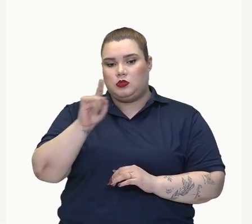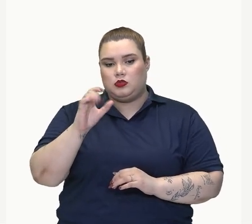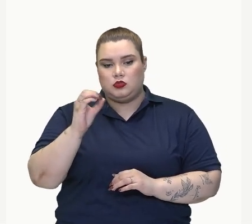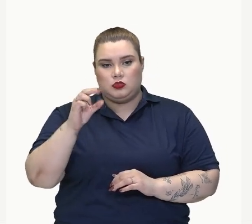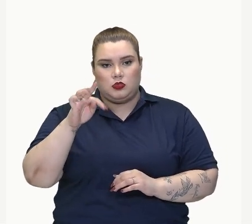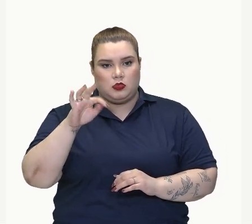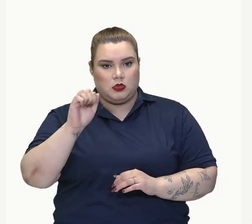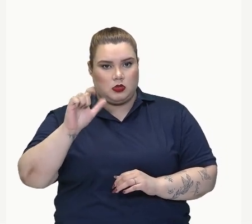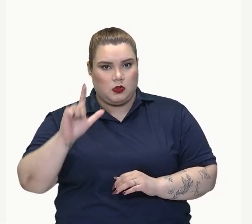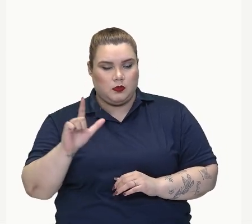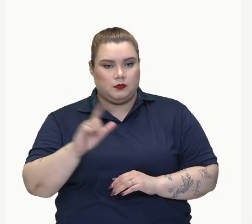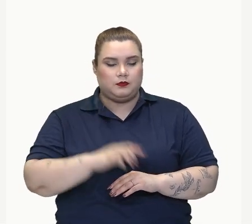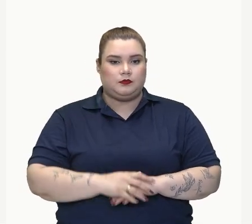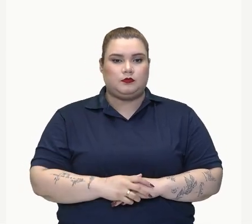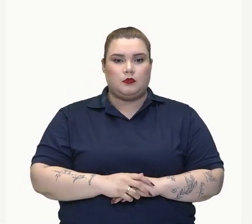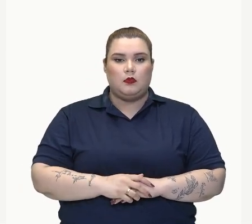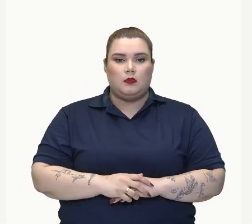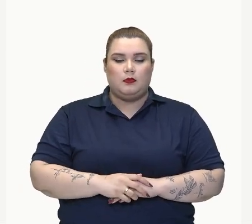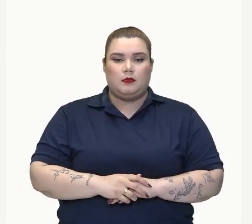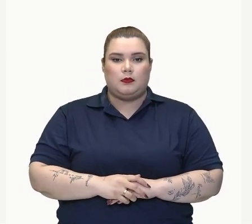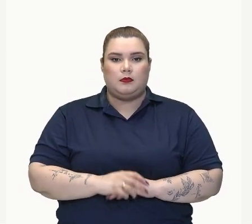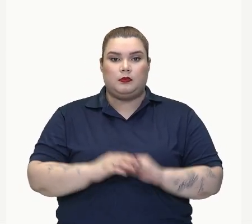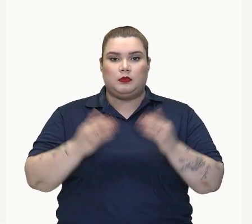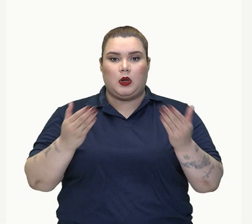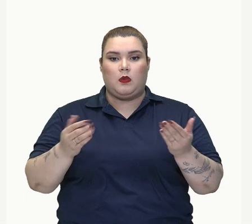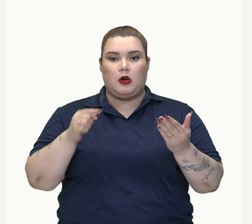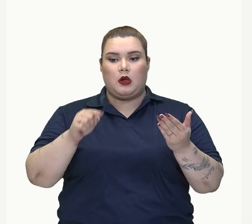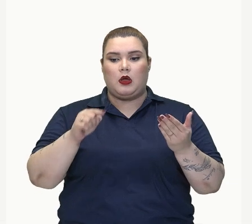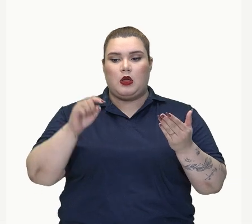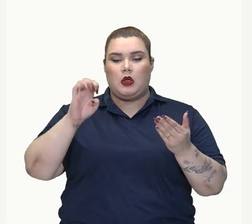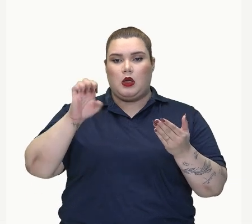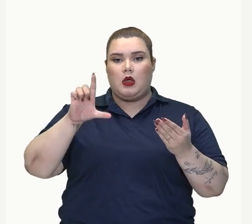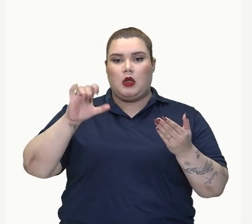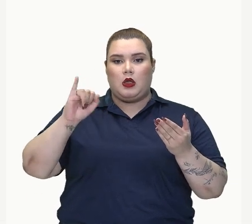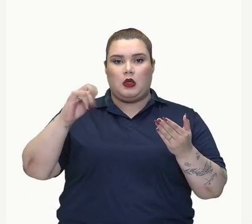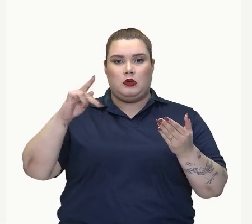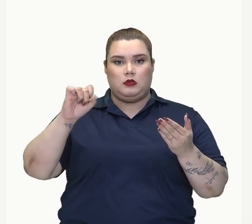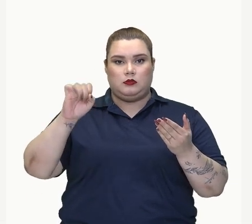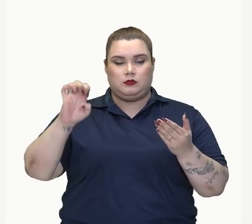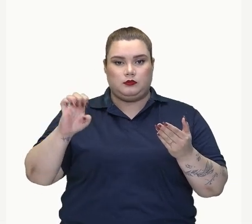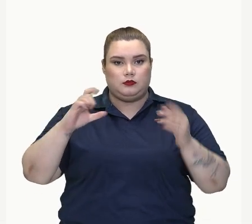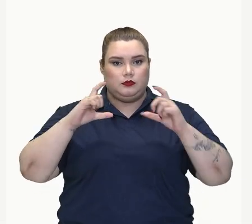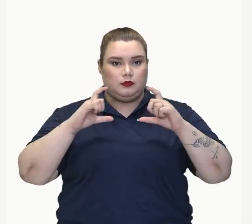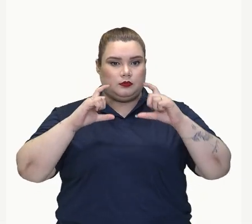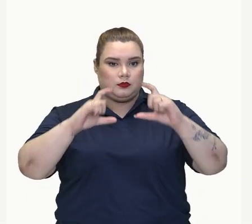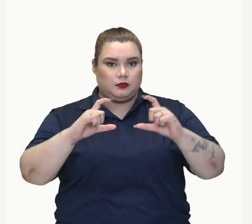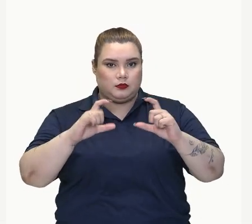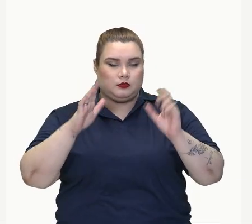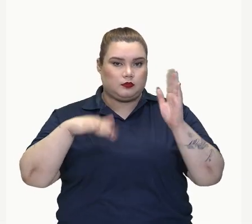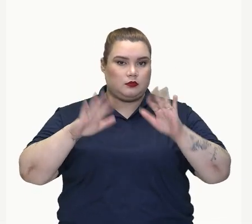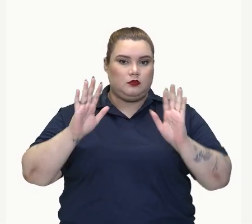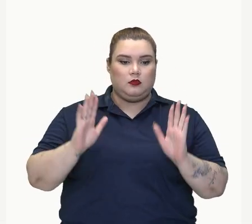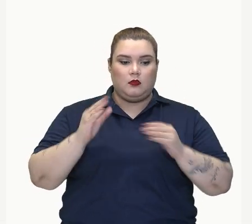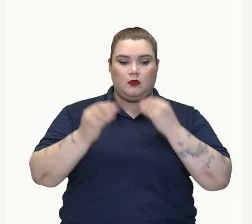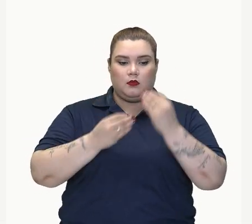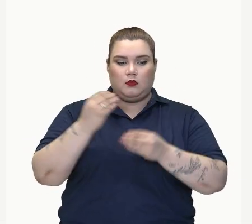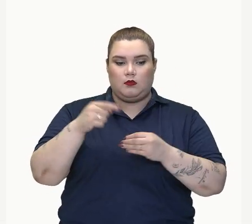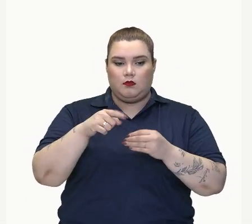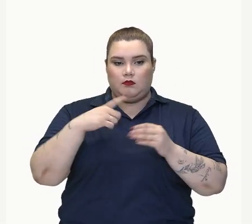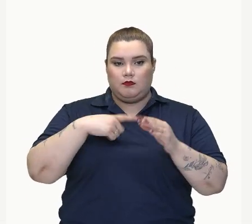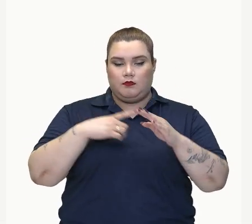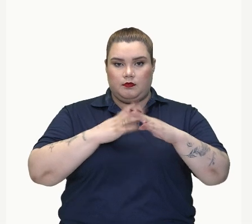O comportamento da elipse, tá? Independente aí da posição que ele está no plano, tá